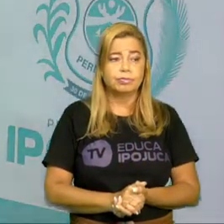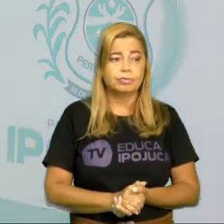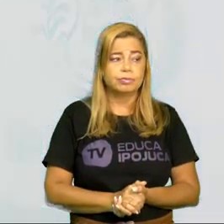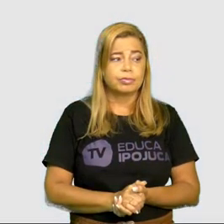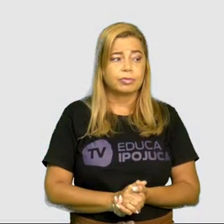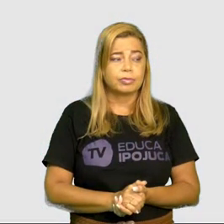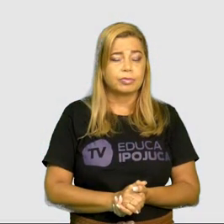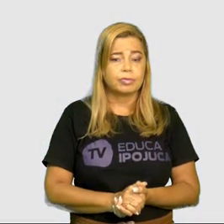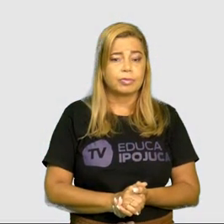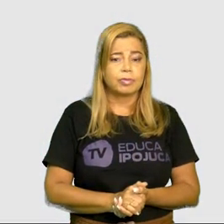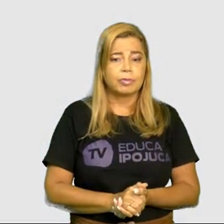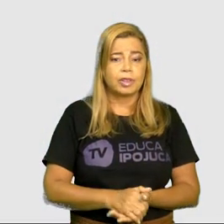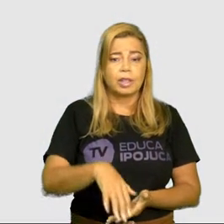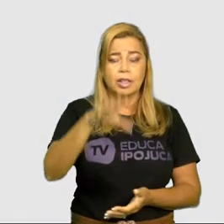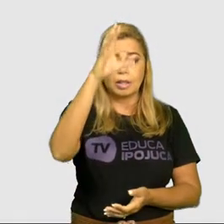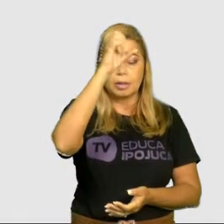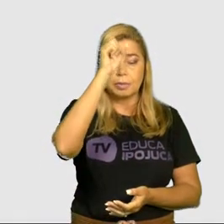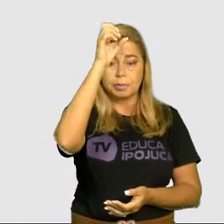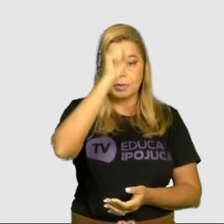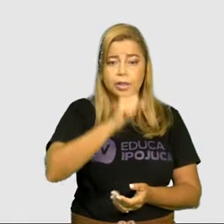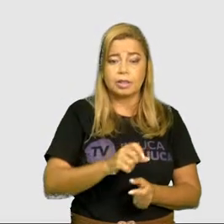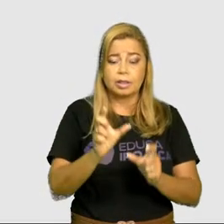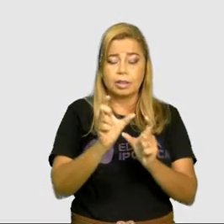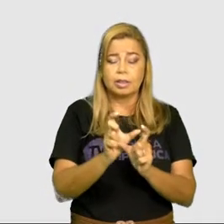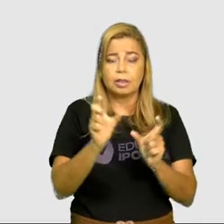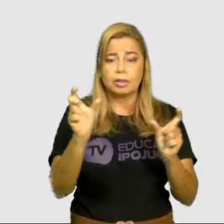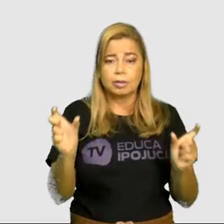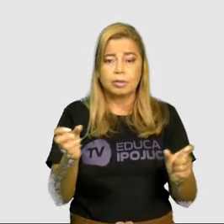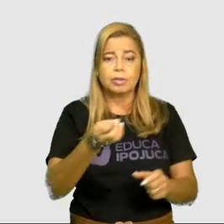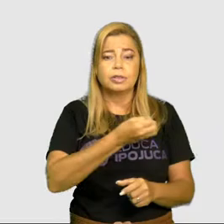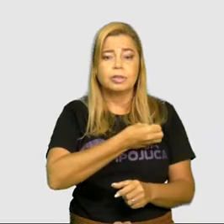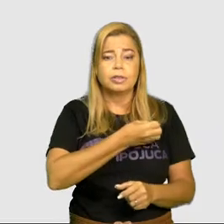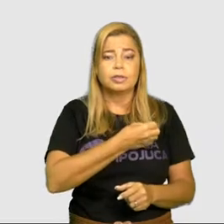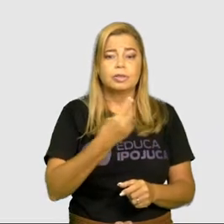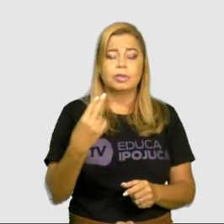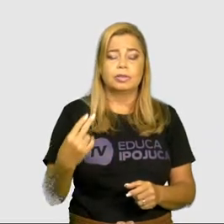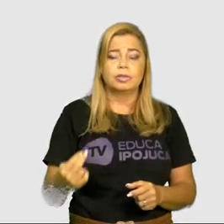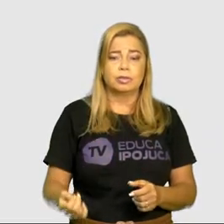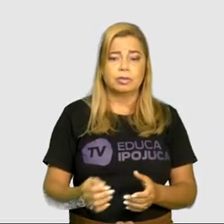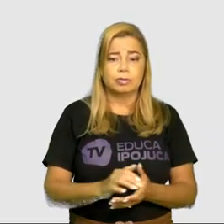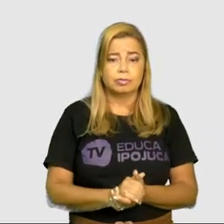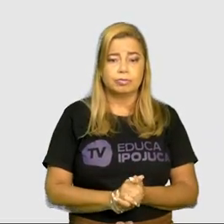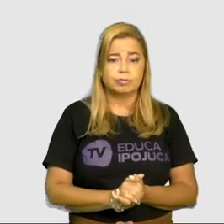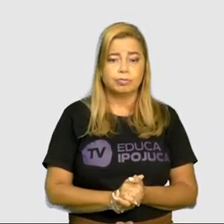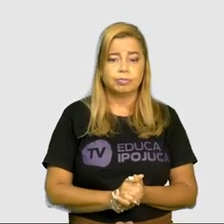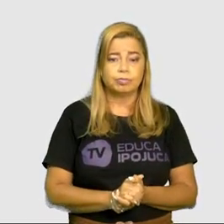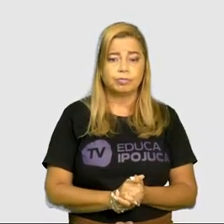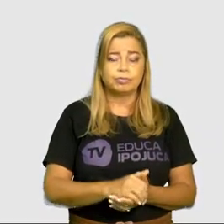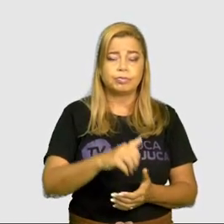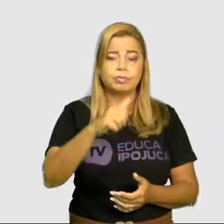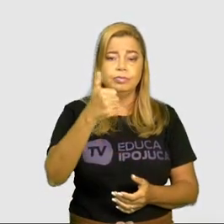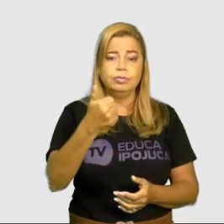aprender a compor a decompor números naturais aí você tem